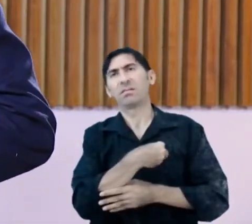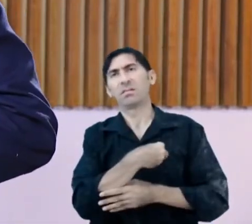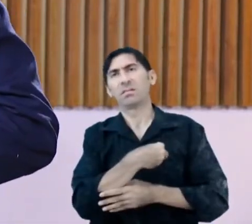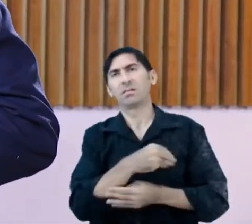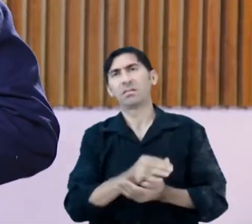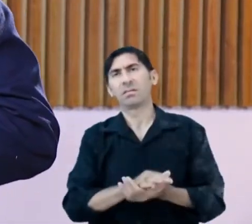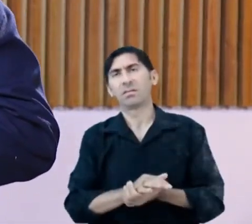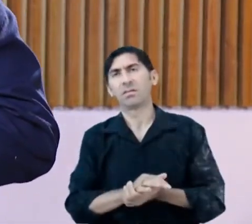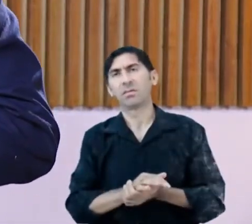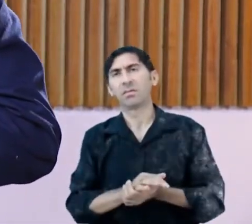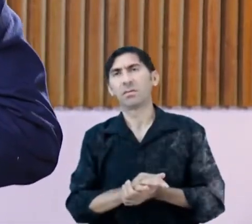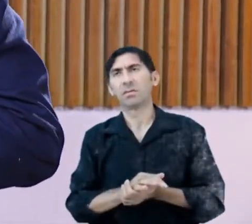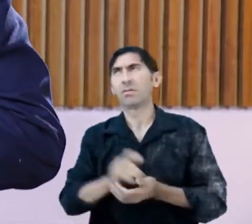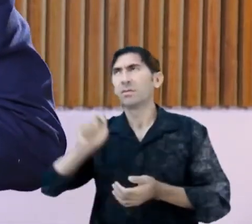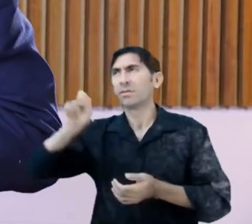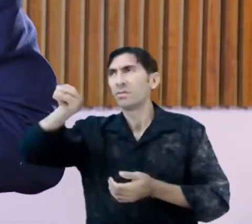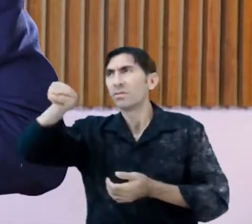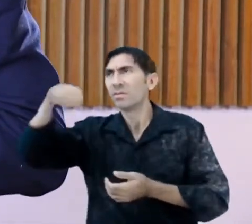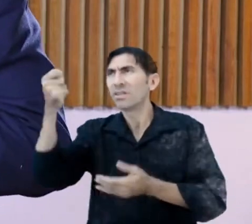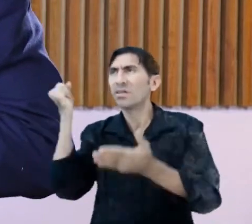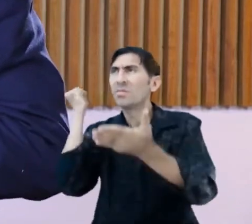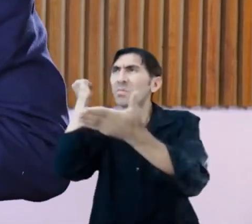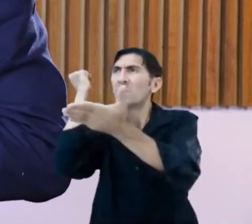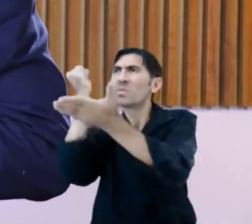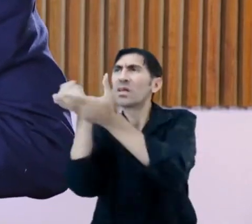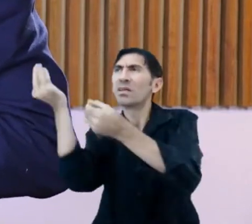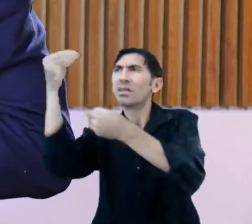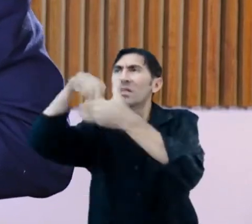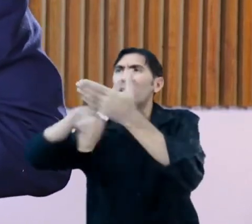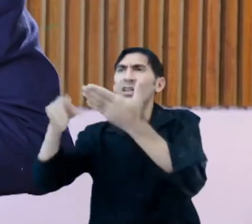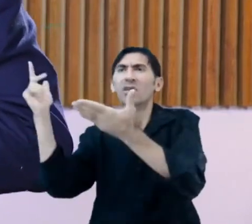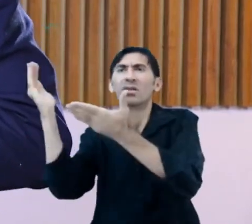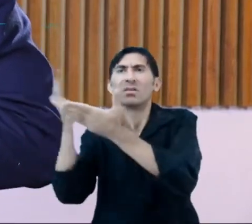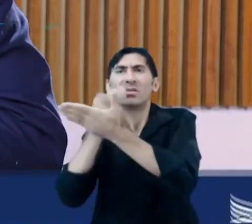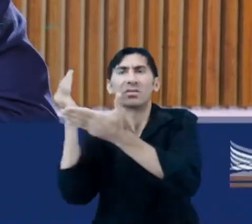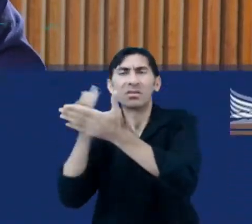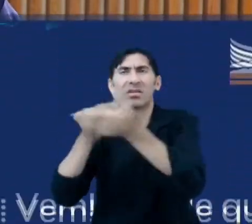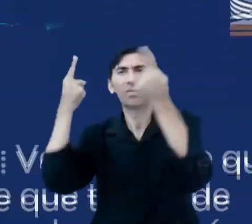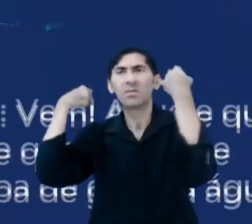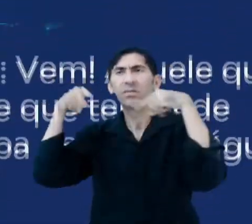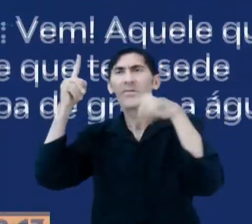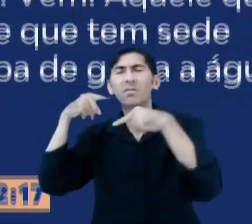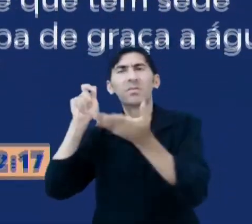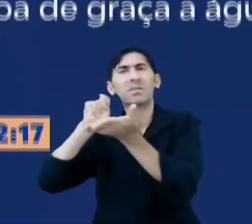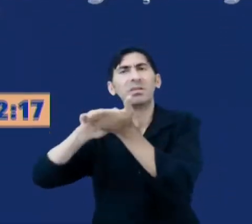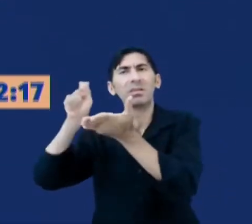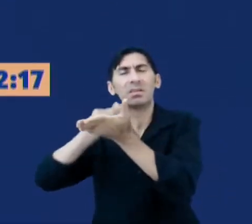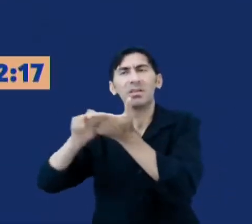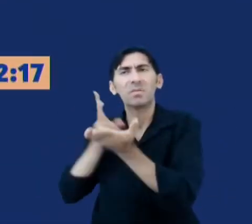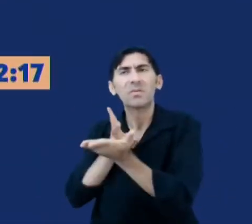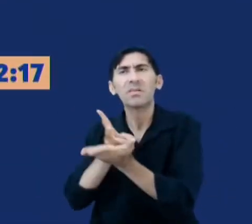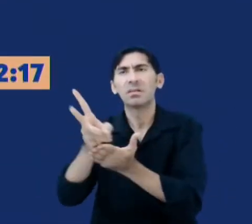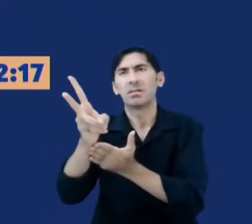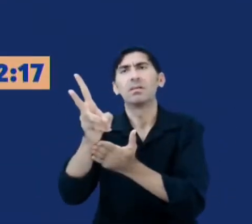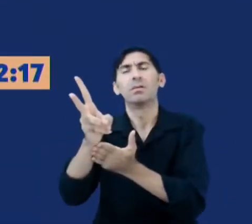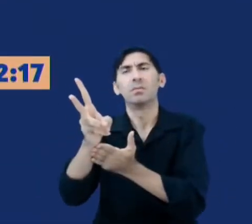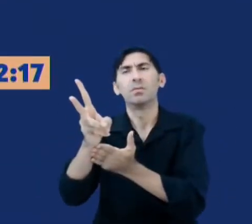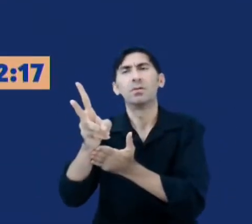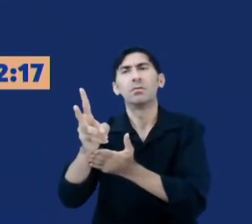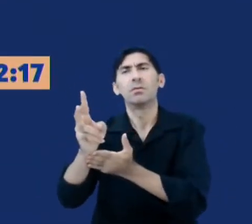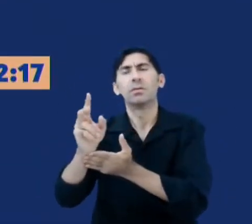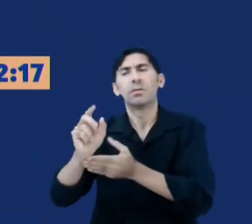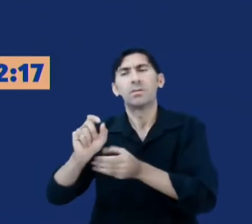Seus nomes estão conservados no livro da vida do Cordeiro, inscrito entre os fiéis de todos os tempos. Resistiram aos ardis do